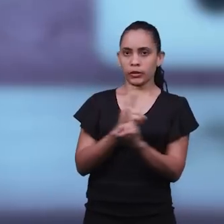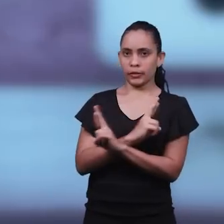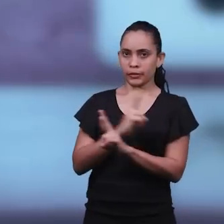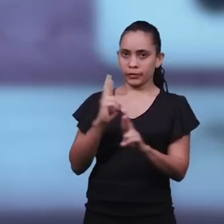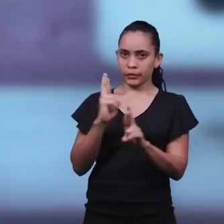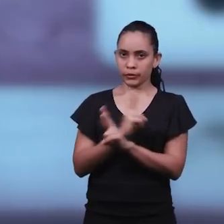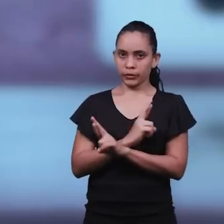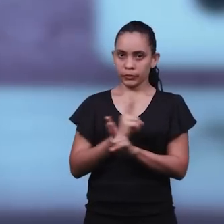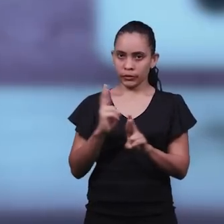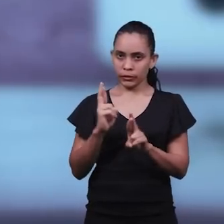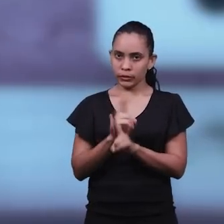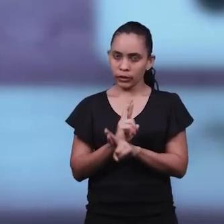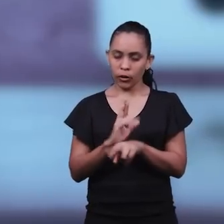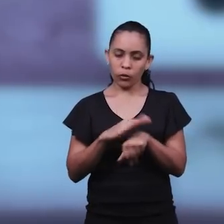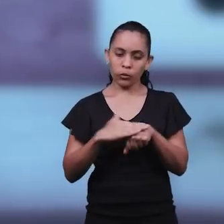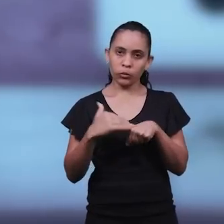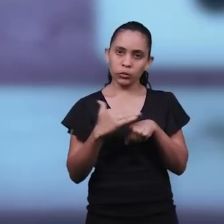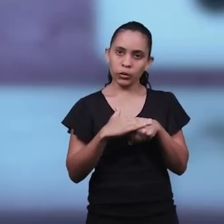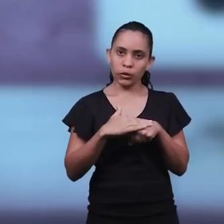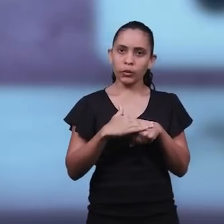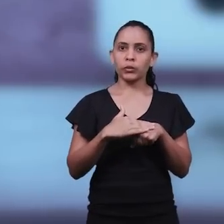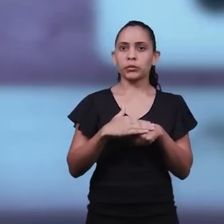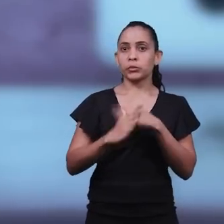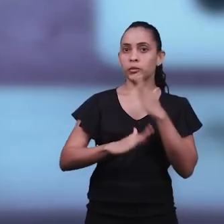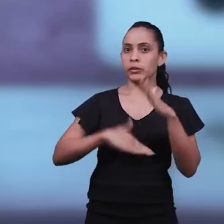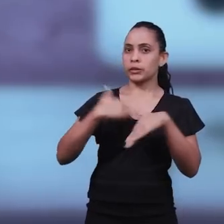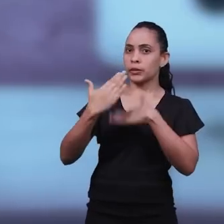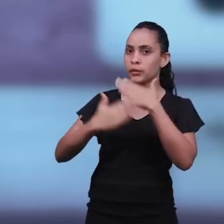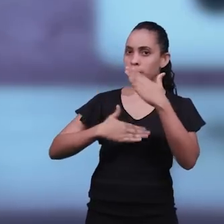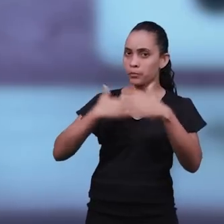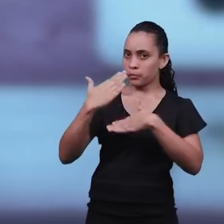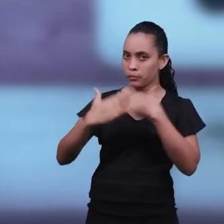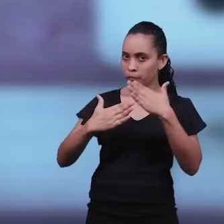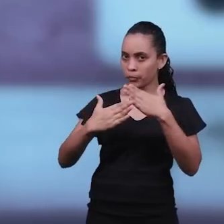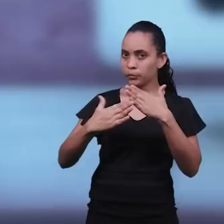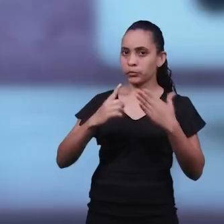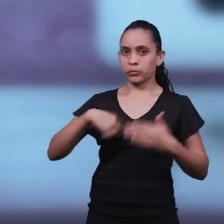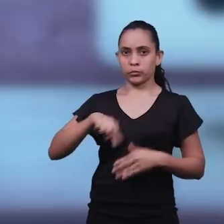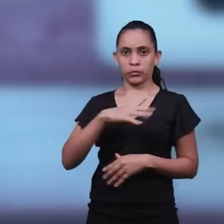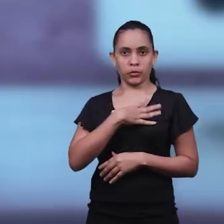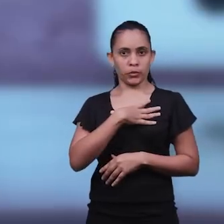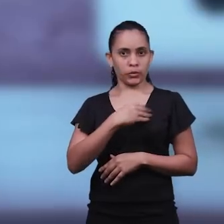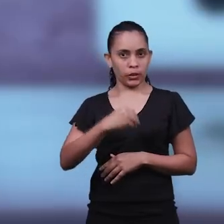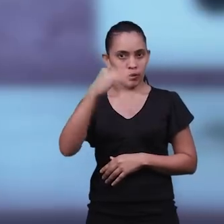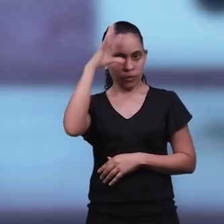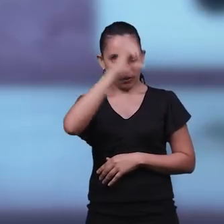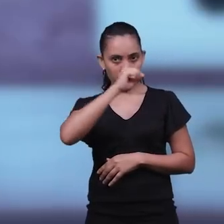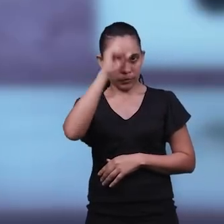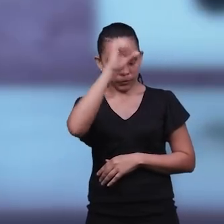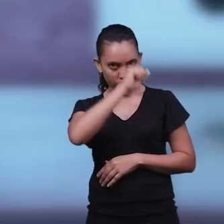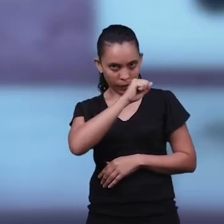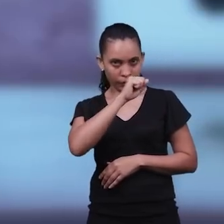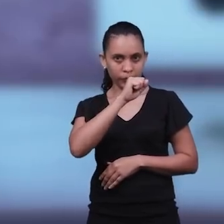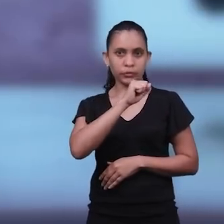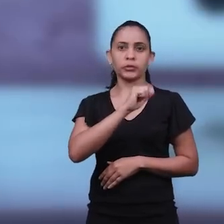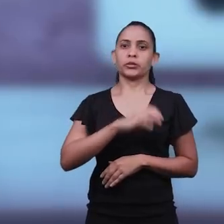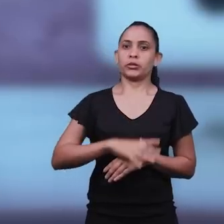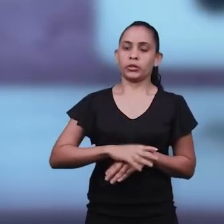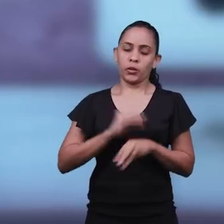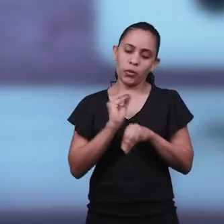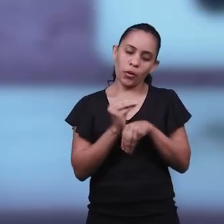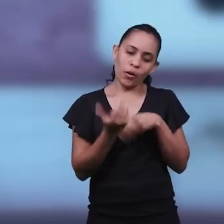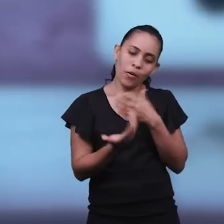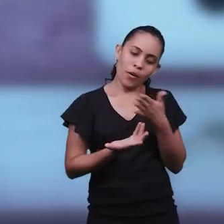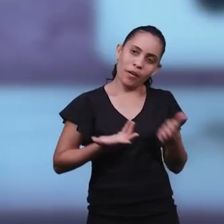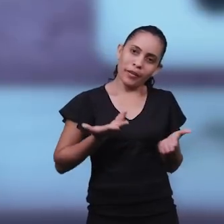as relações afetuosas no processo de aprendizagem dos nossos filhos. Isso porque o afeto é uma